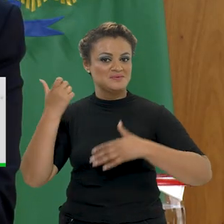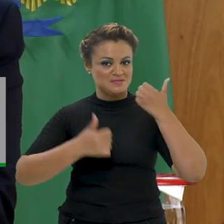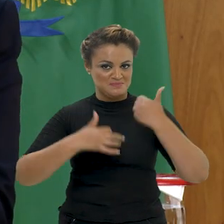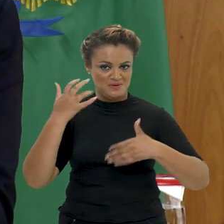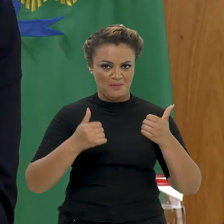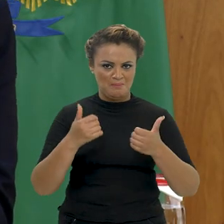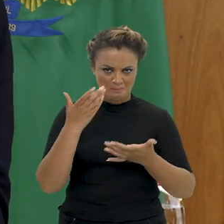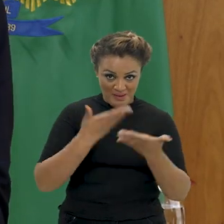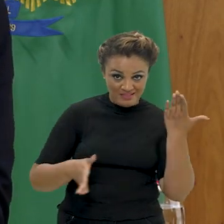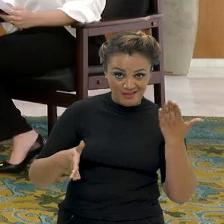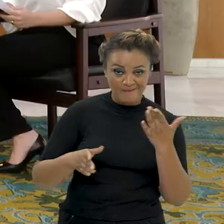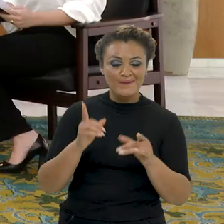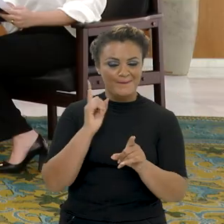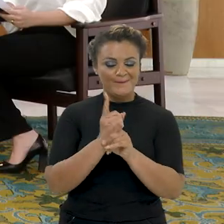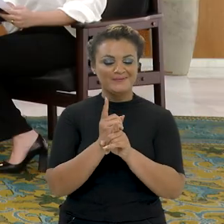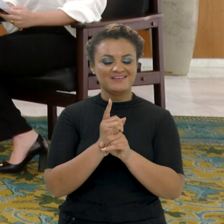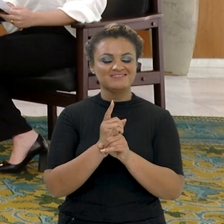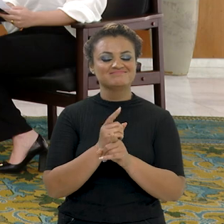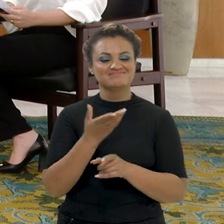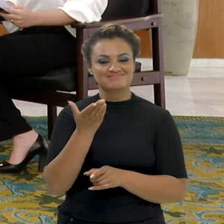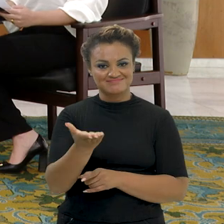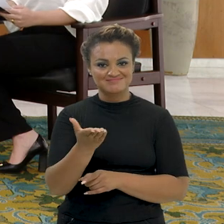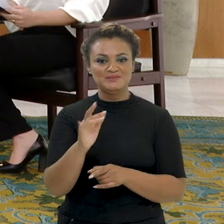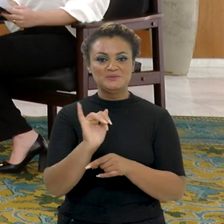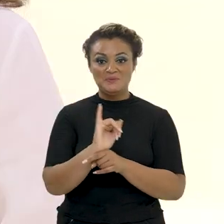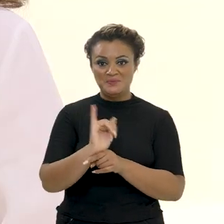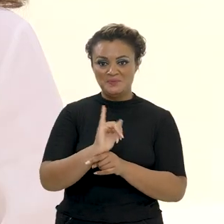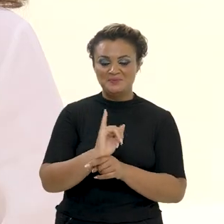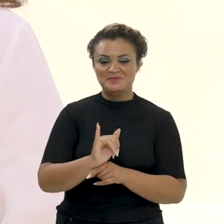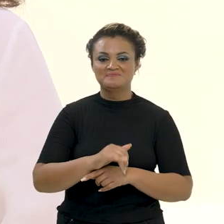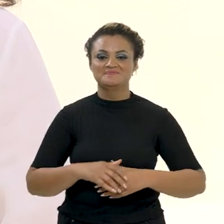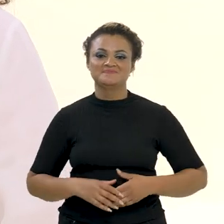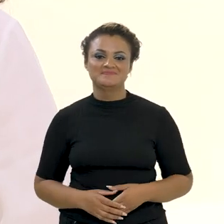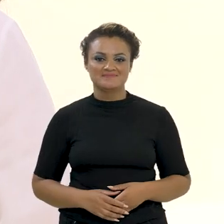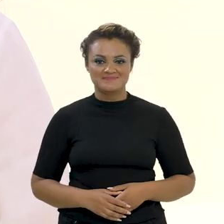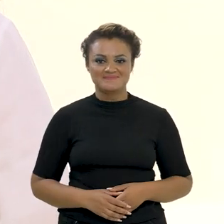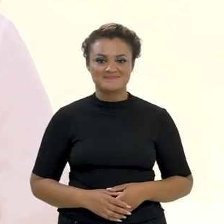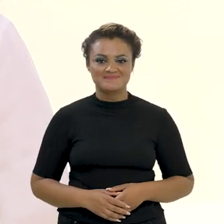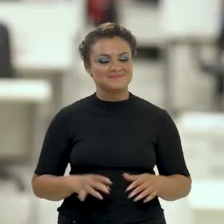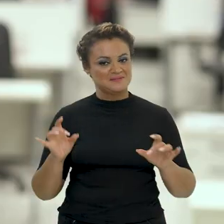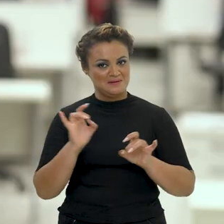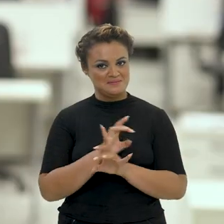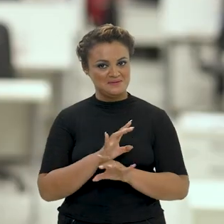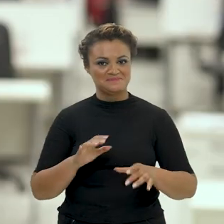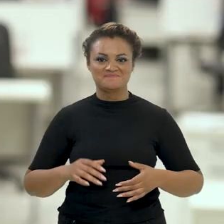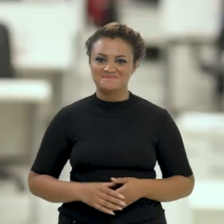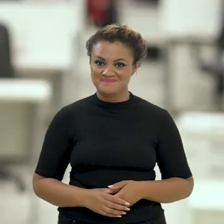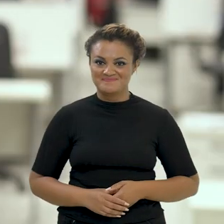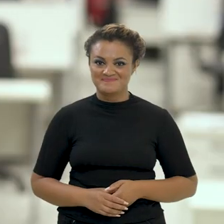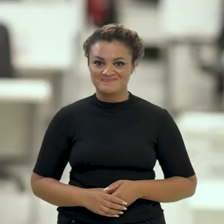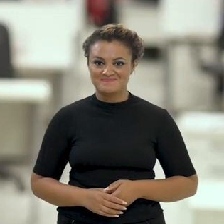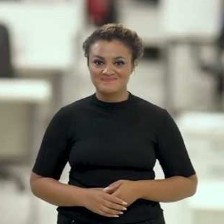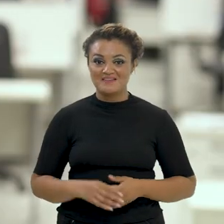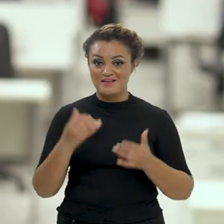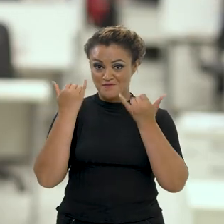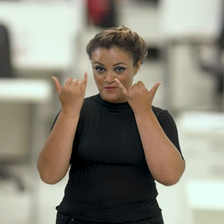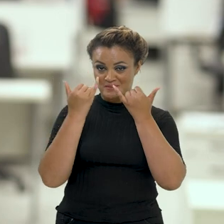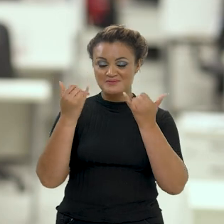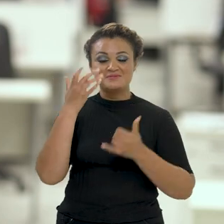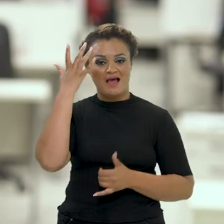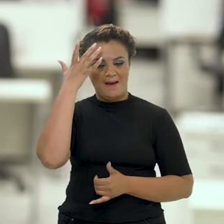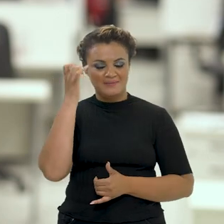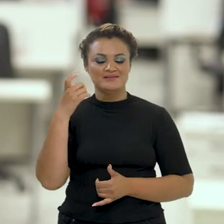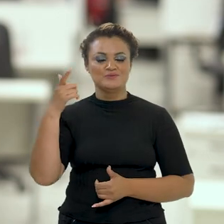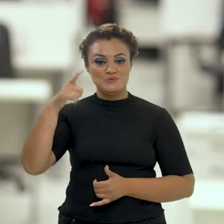Brasil. Se você perdeu, é só acessar o nosso canal no YouTube nesse link. E o nosso boletim fica por aqui.